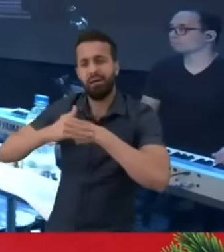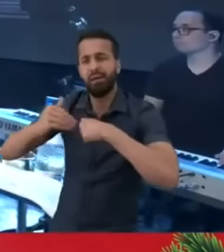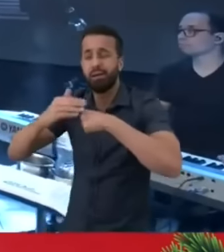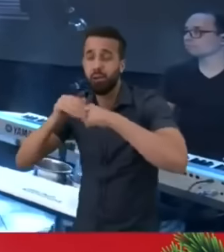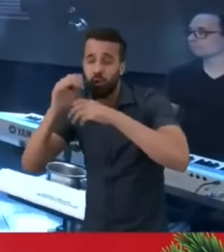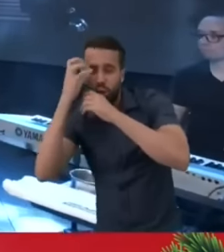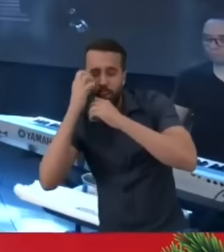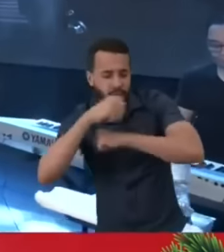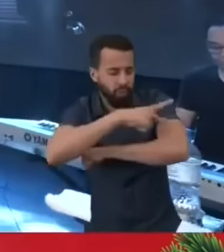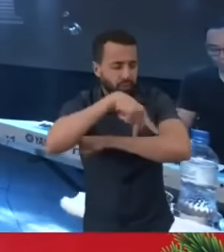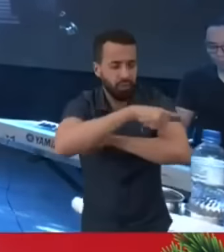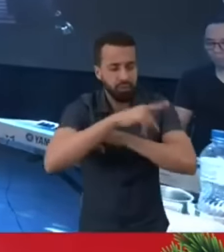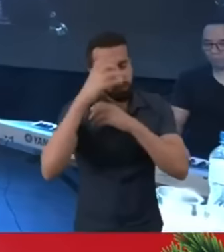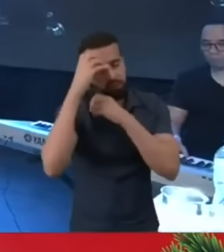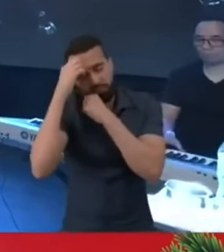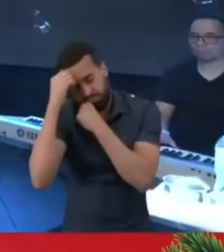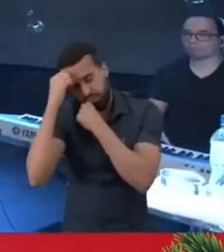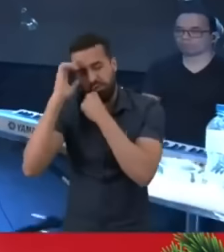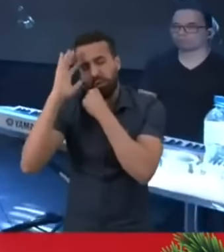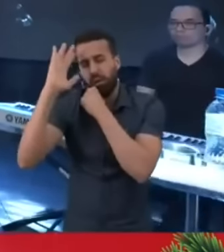Pra vocês.